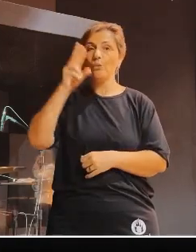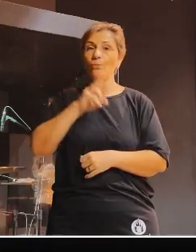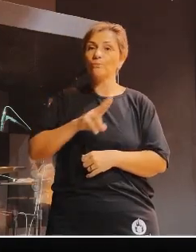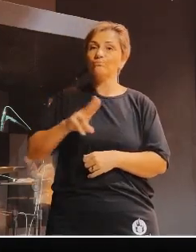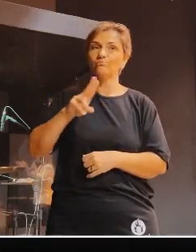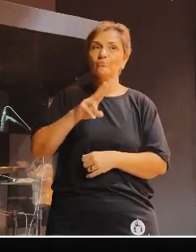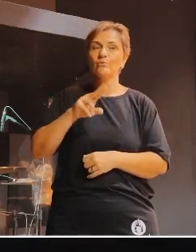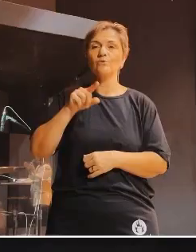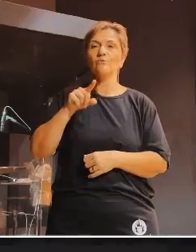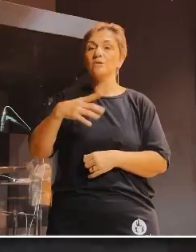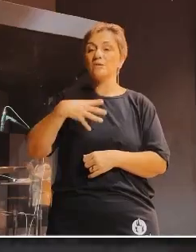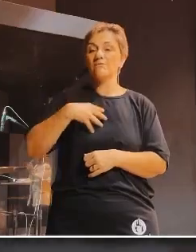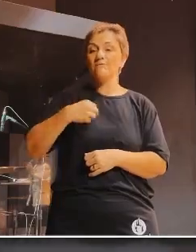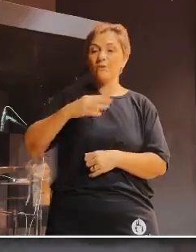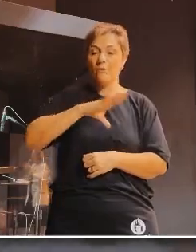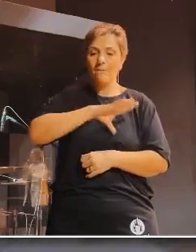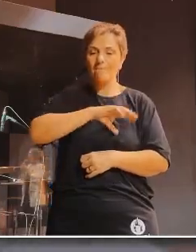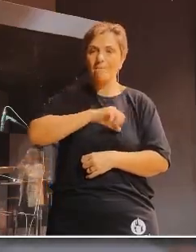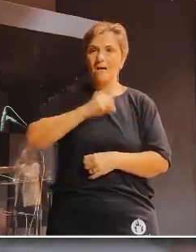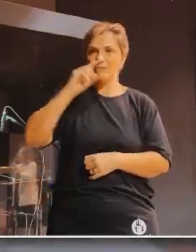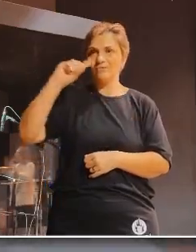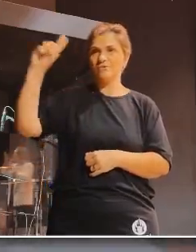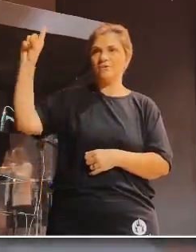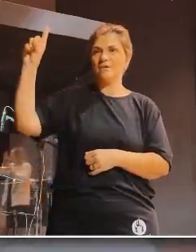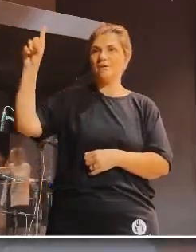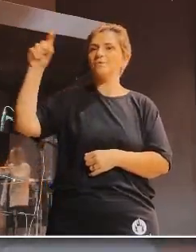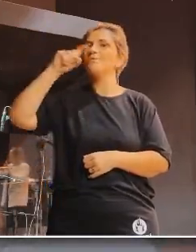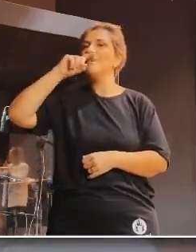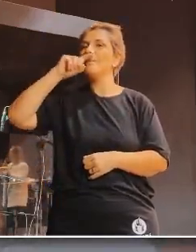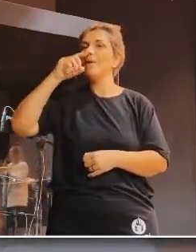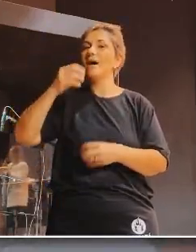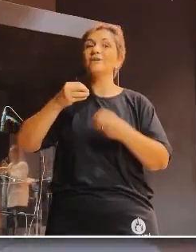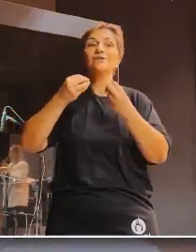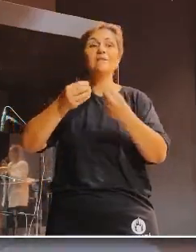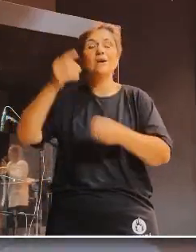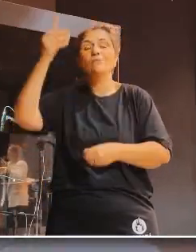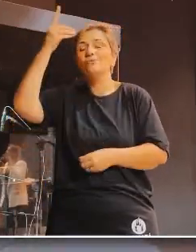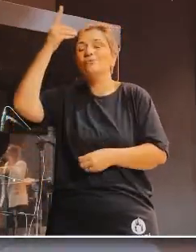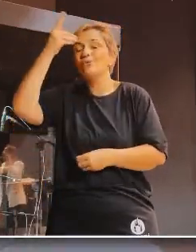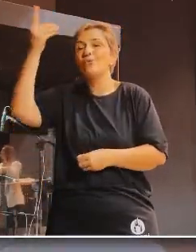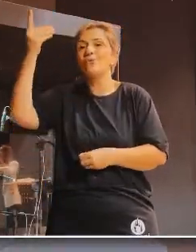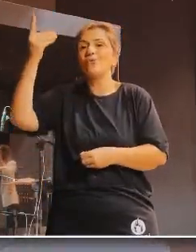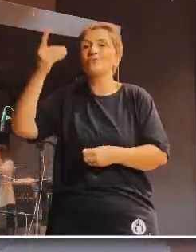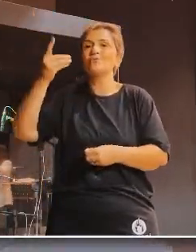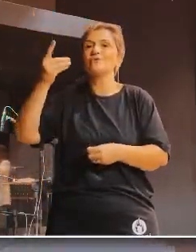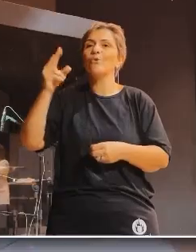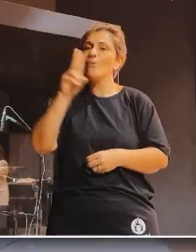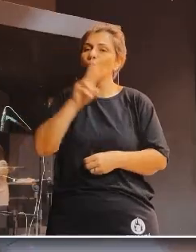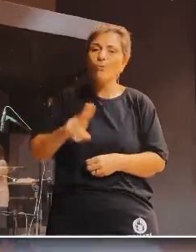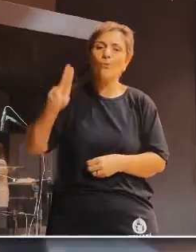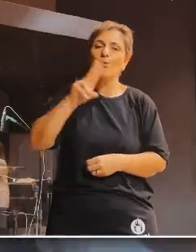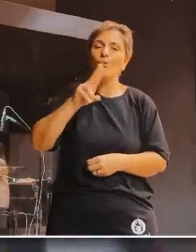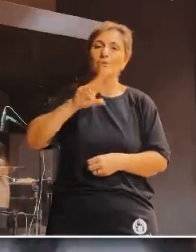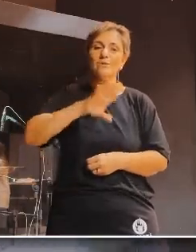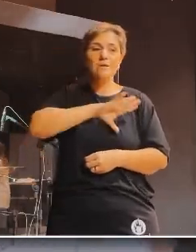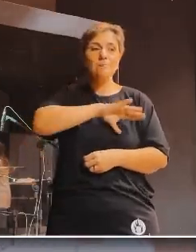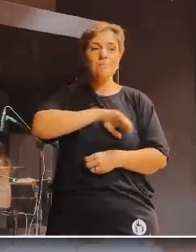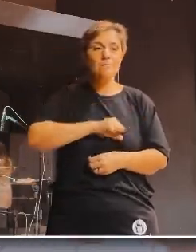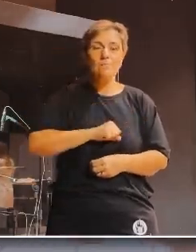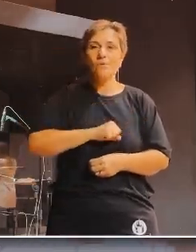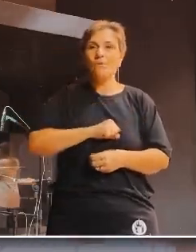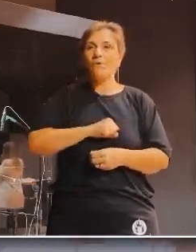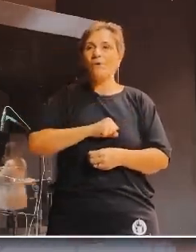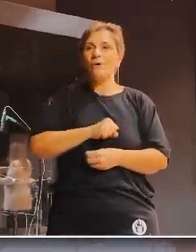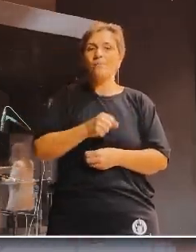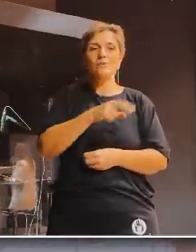Você é filho amado. Papai te deu dons. Exerça em amor para os